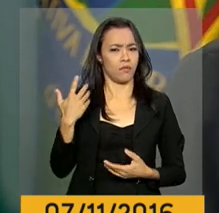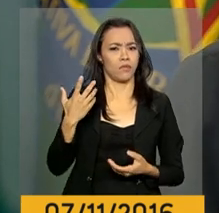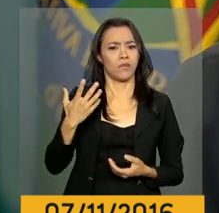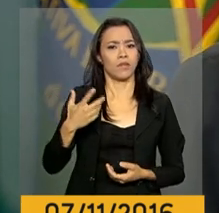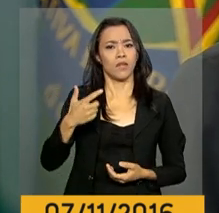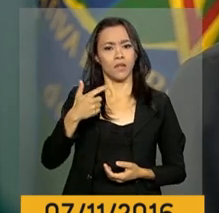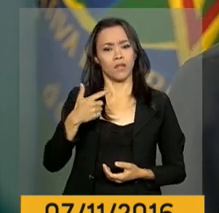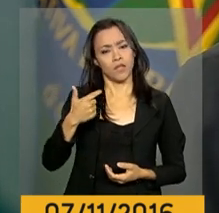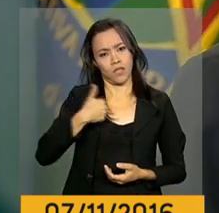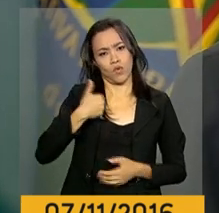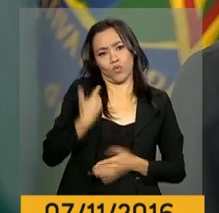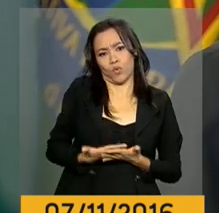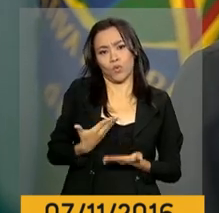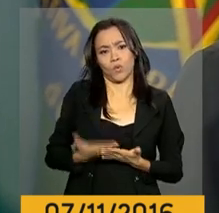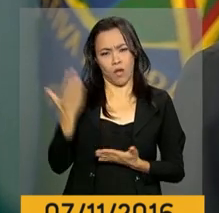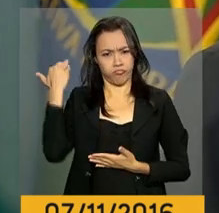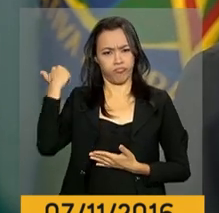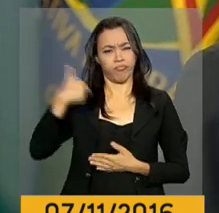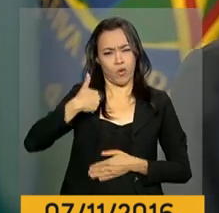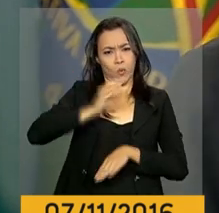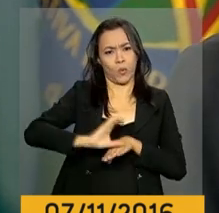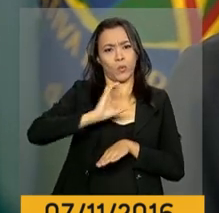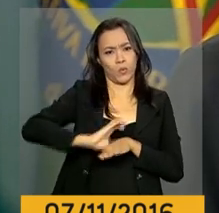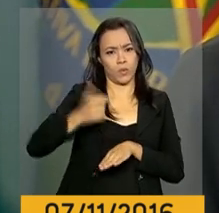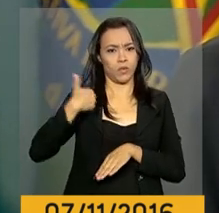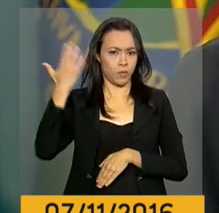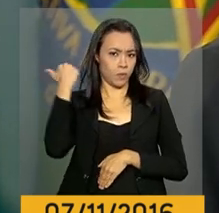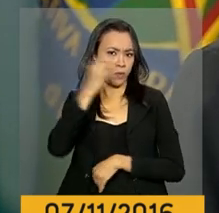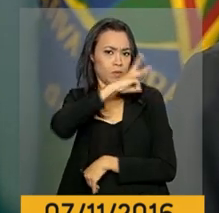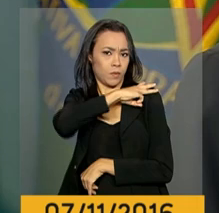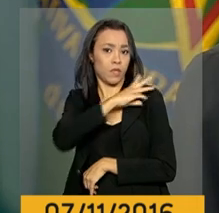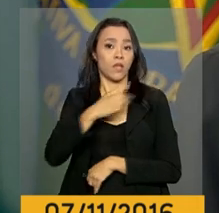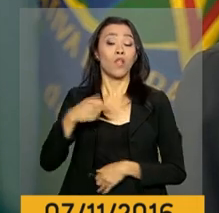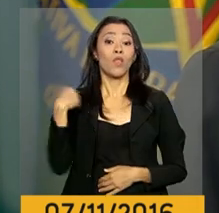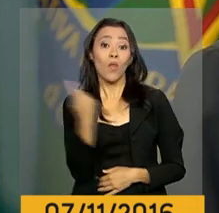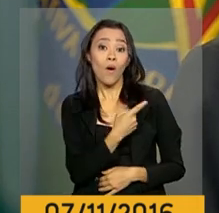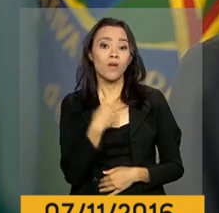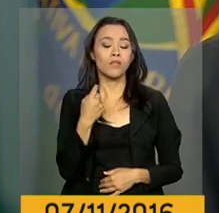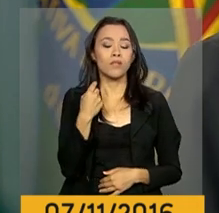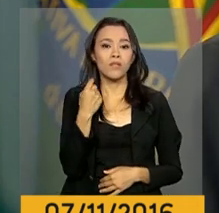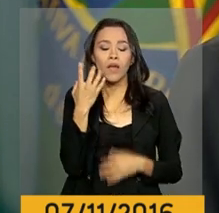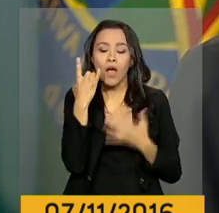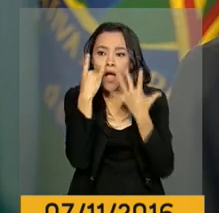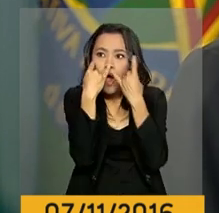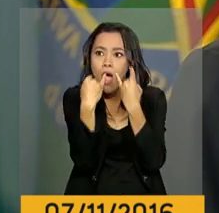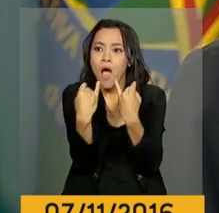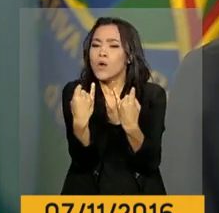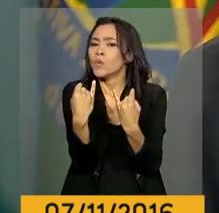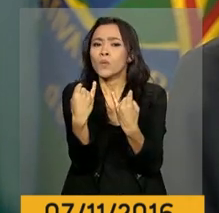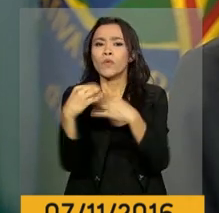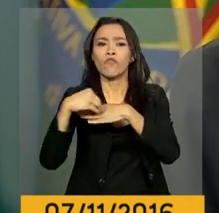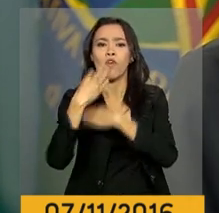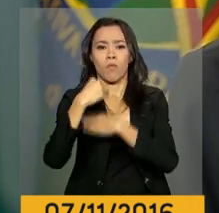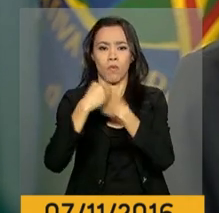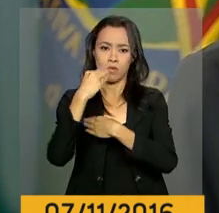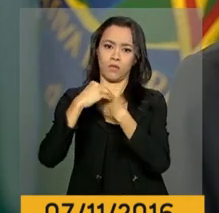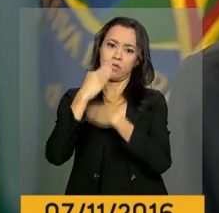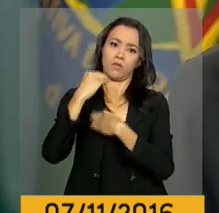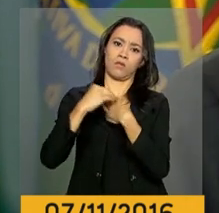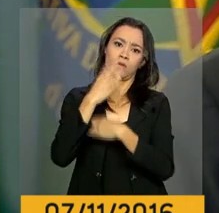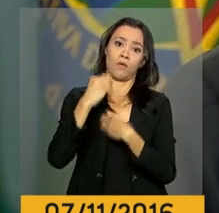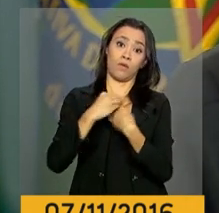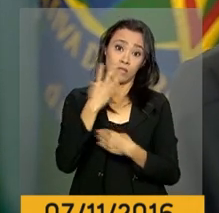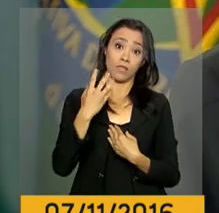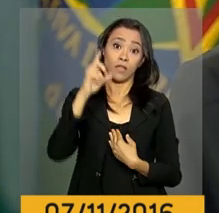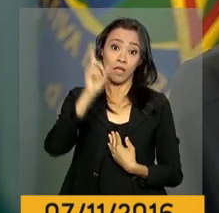curso ginasial, colegial, tínhamos uma extraordinária sedução pelas informações que vinham